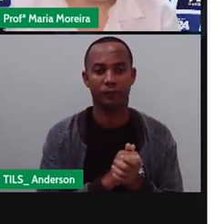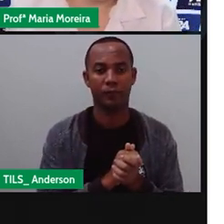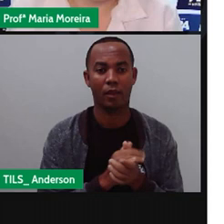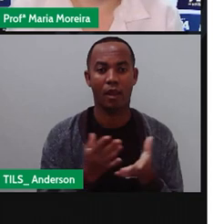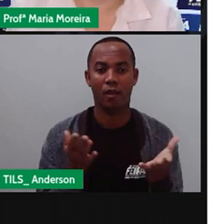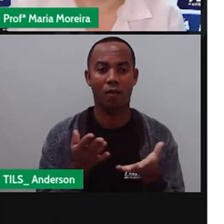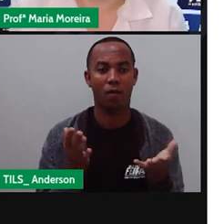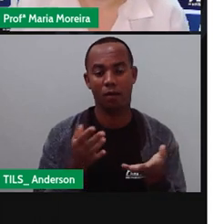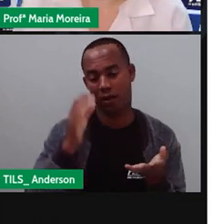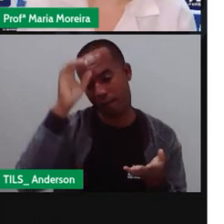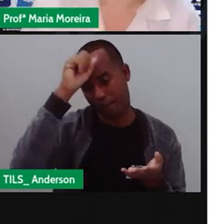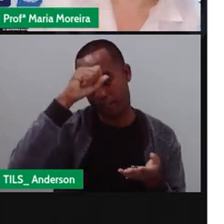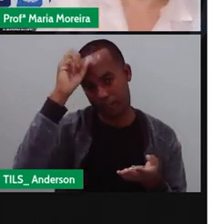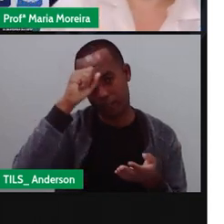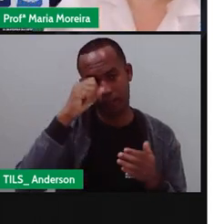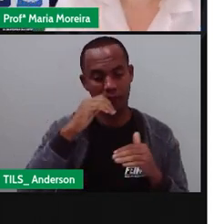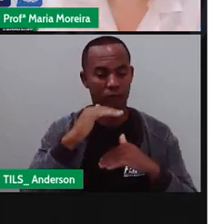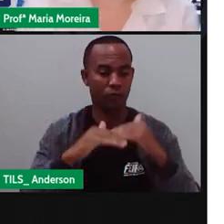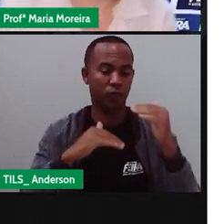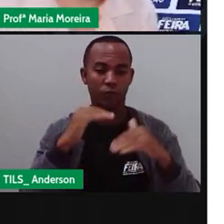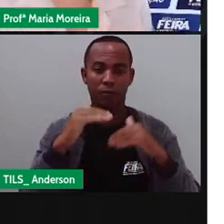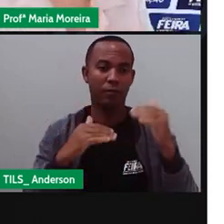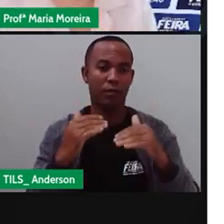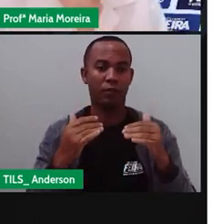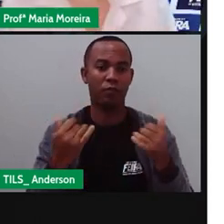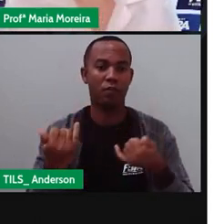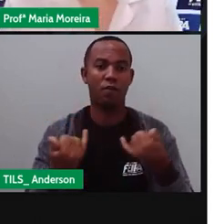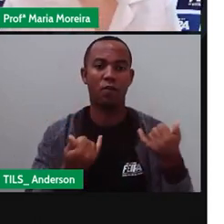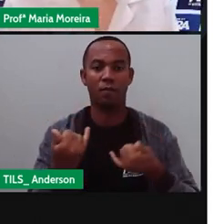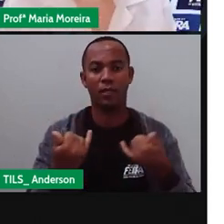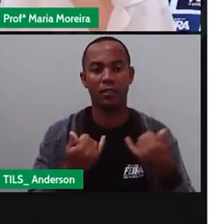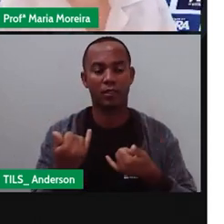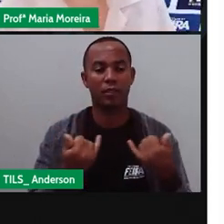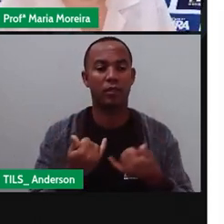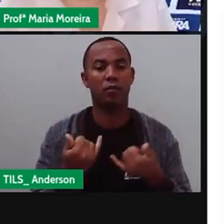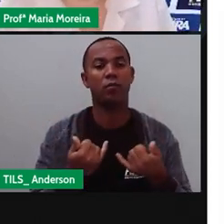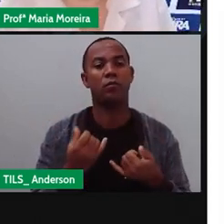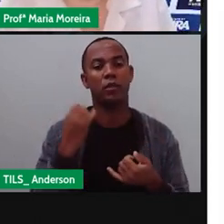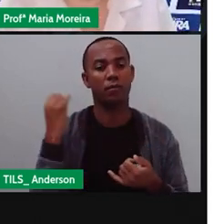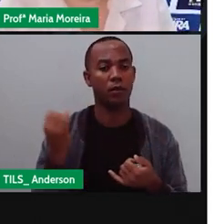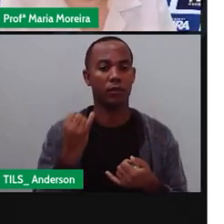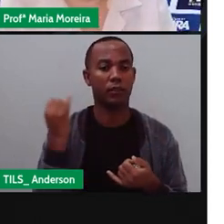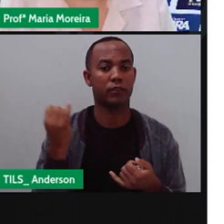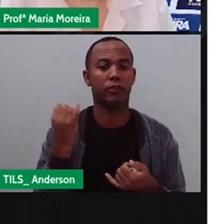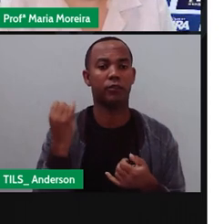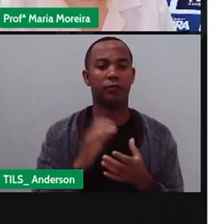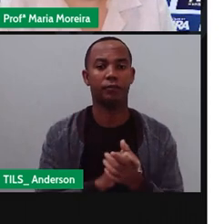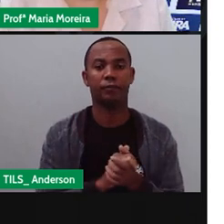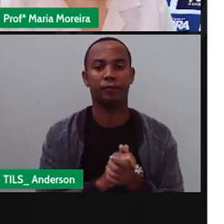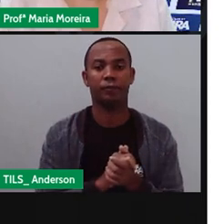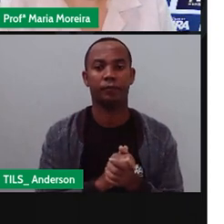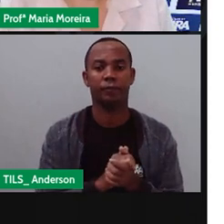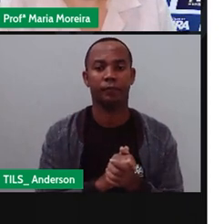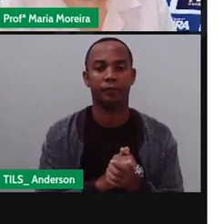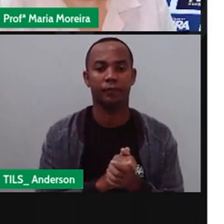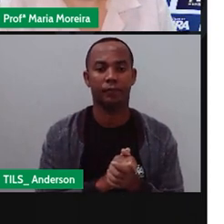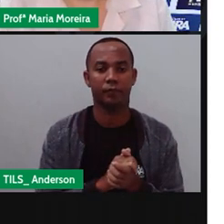de aprendizagem, né? Com essas informações que serão o quê? Muito importantes para vocês.